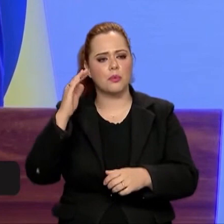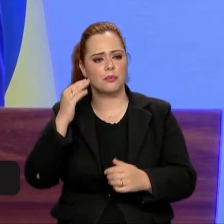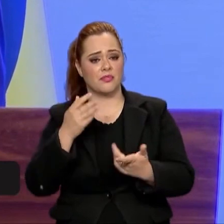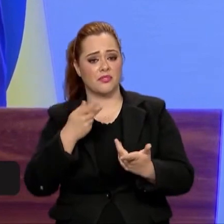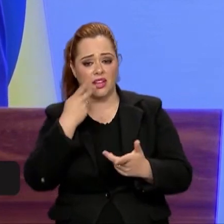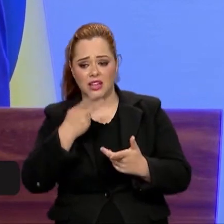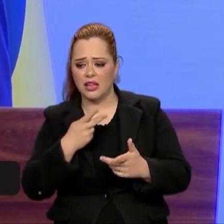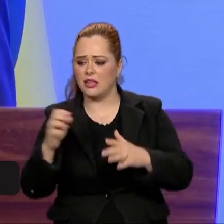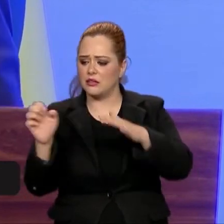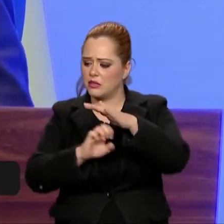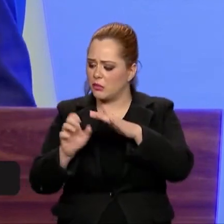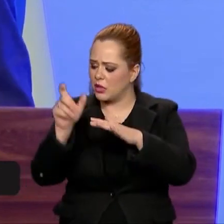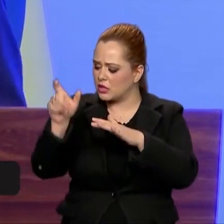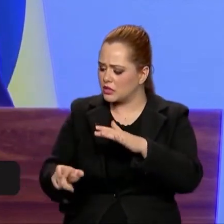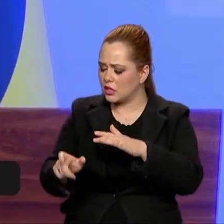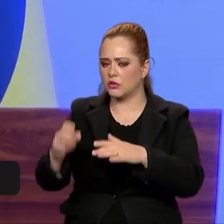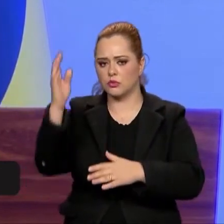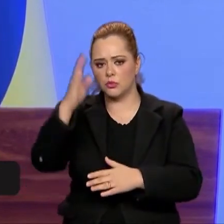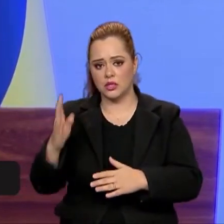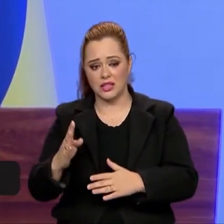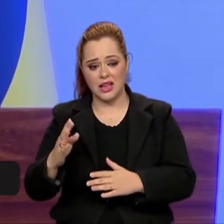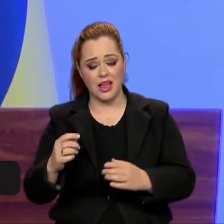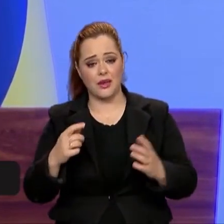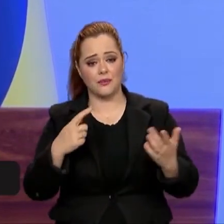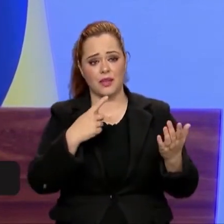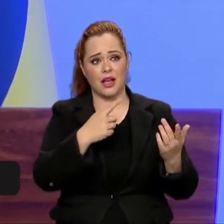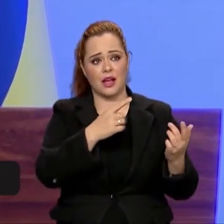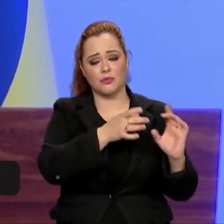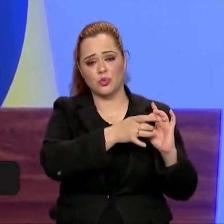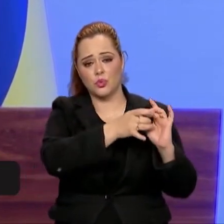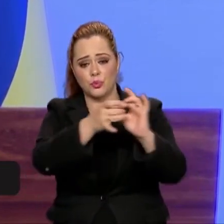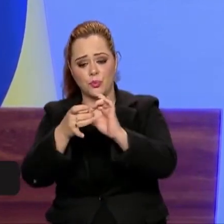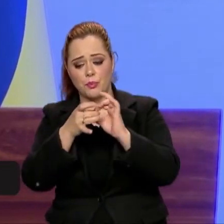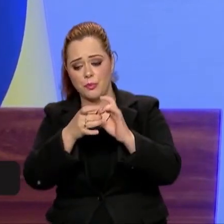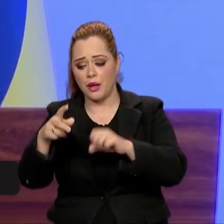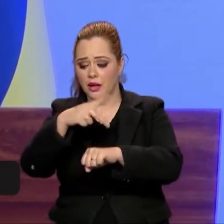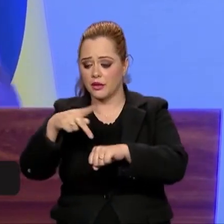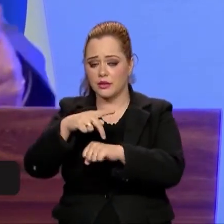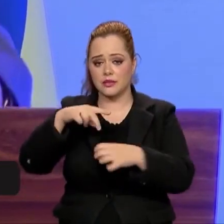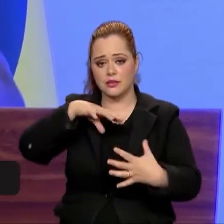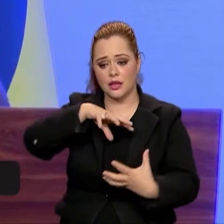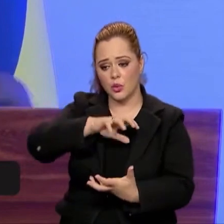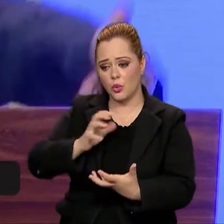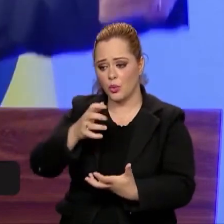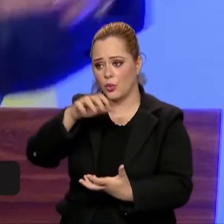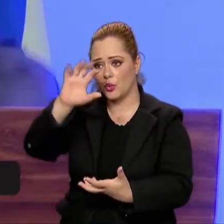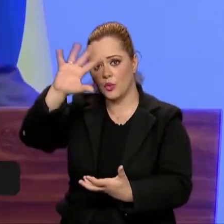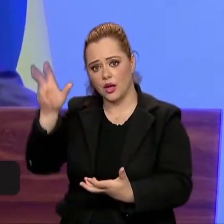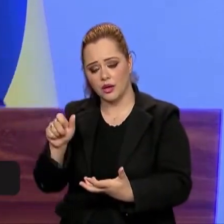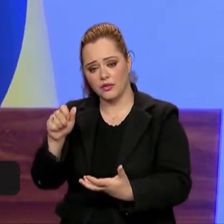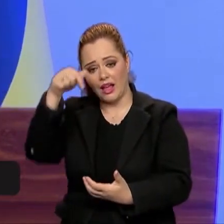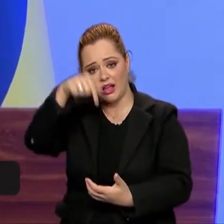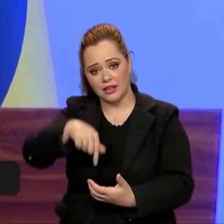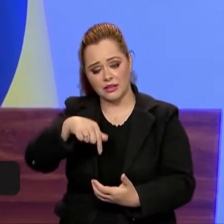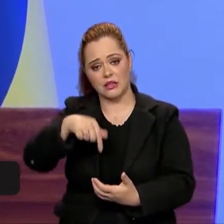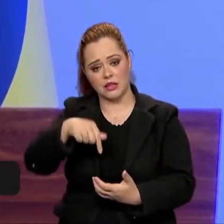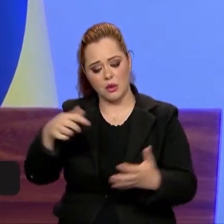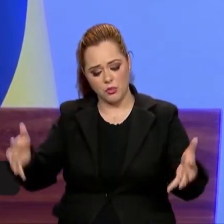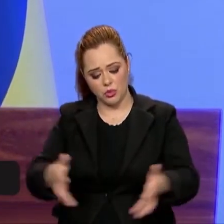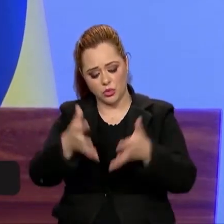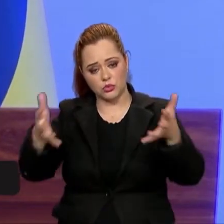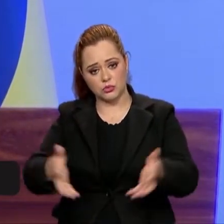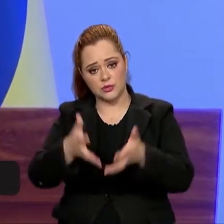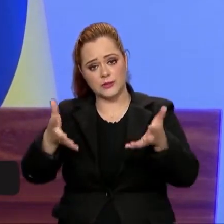brasileiros a fazerem parceria com países africanos para que a gente pudesse produzir aqui no continente